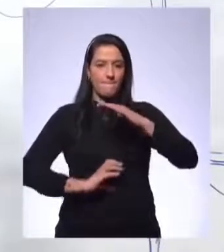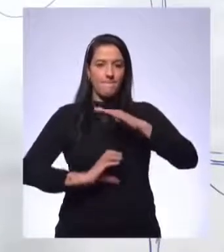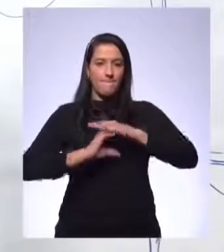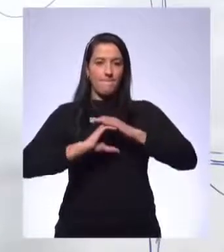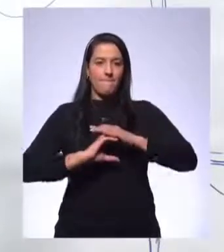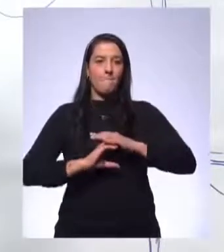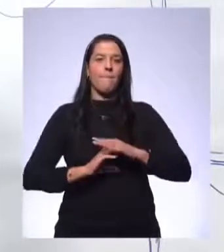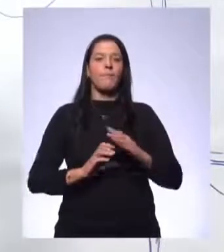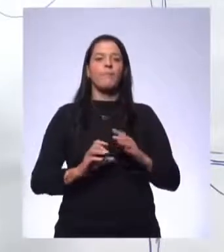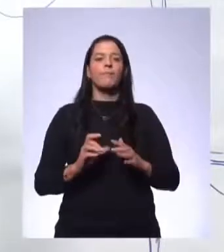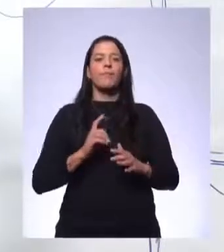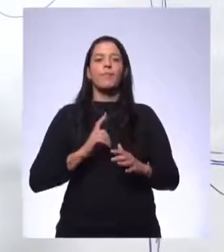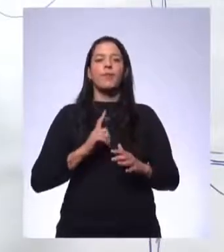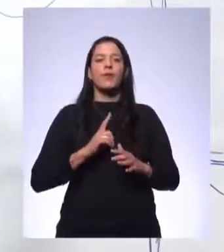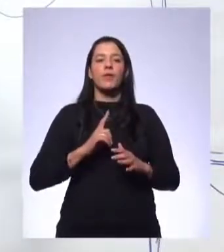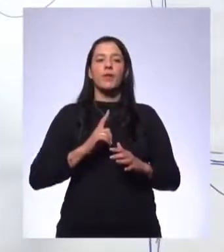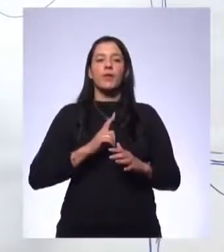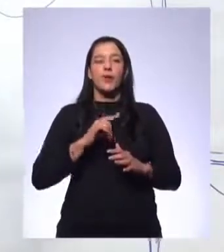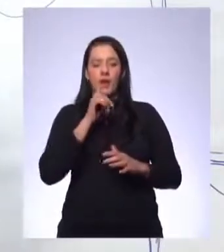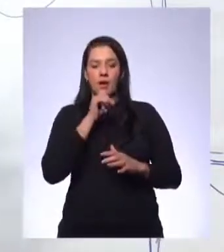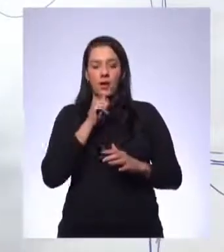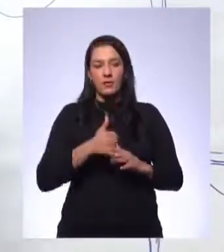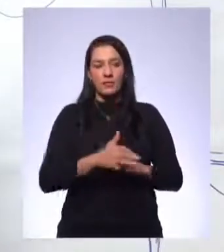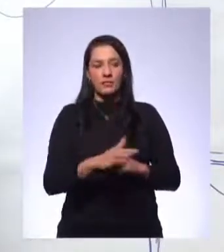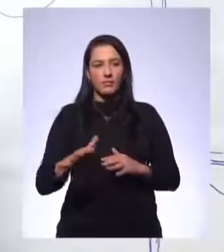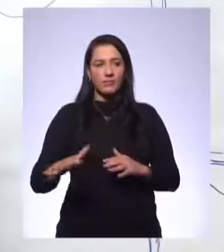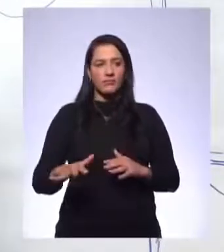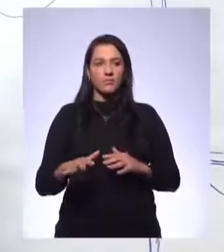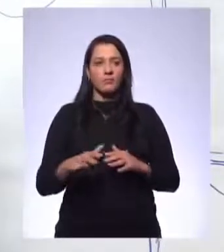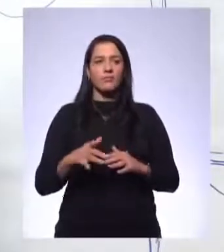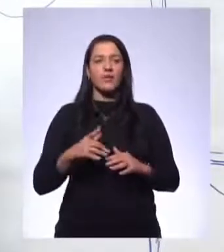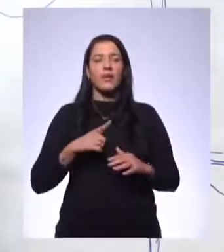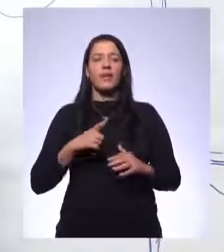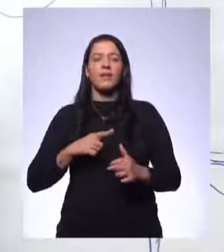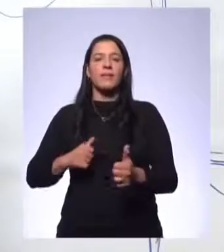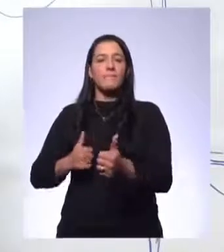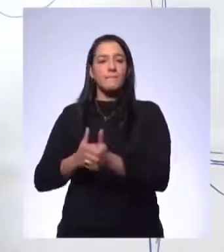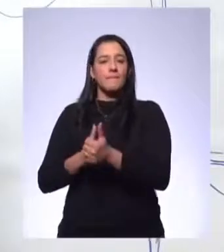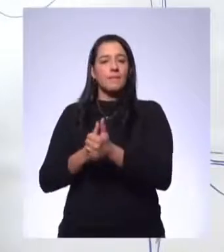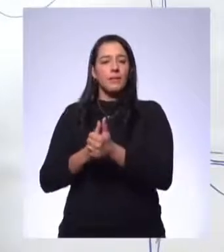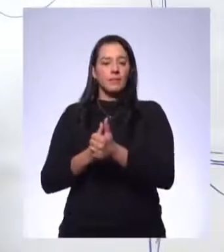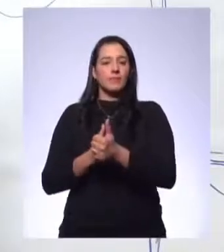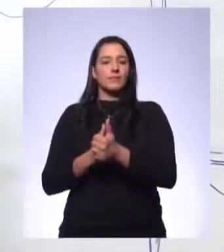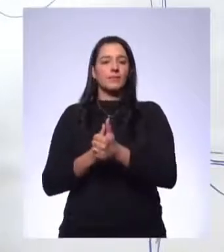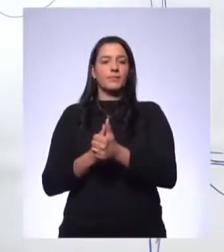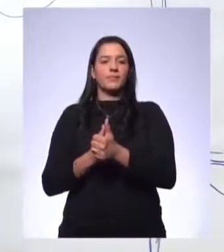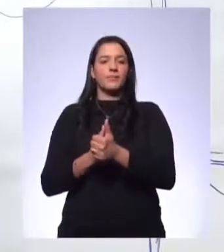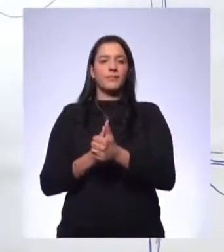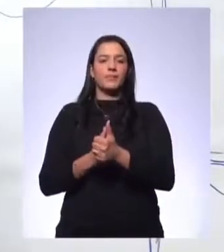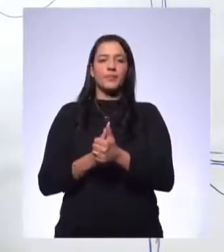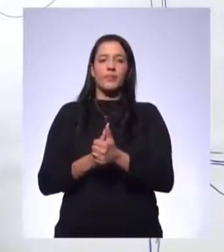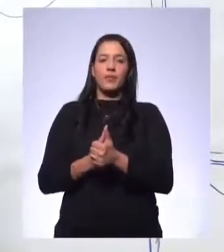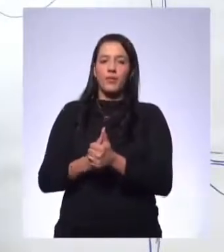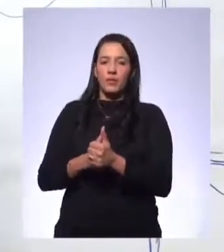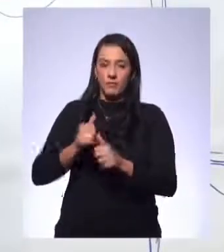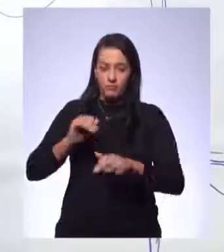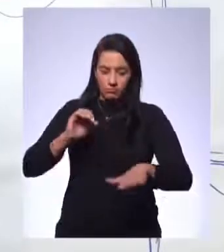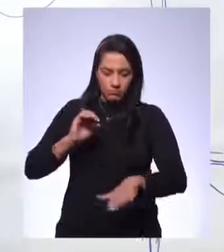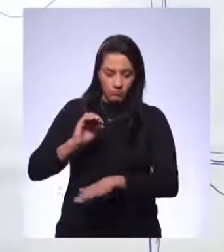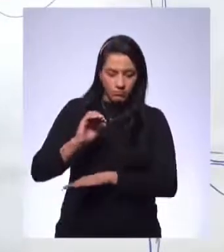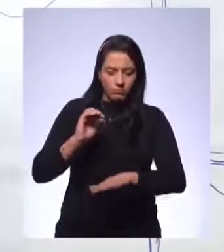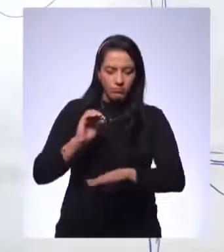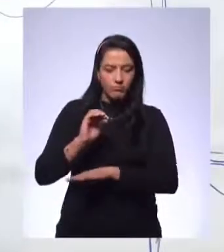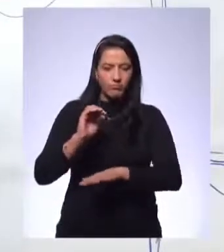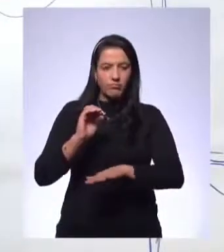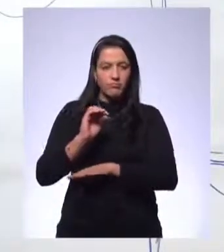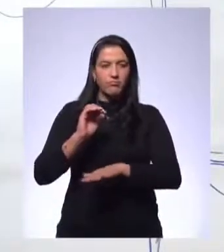acontece isso. A água está ali depositada, mas ela está muito próxima de uma crosta, de uma parte, ou de